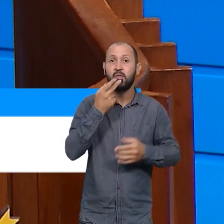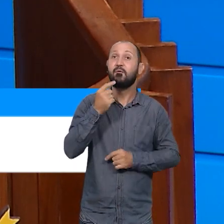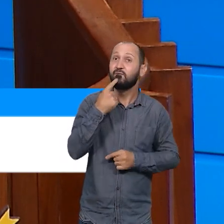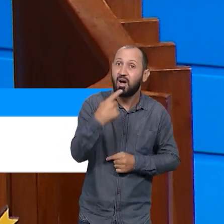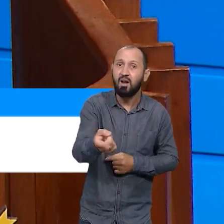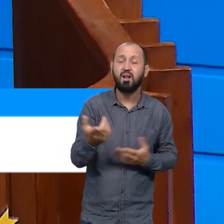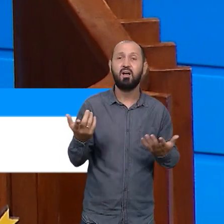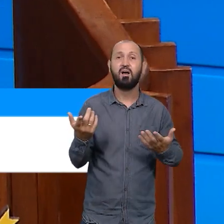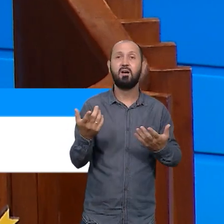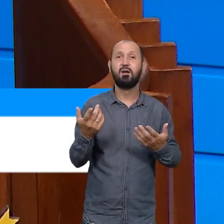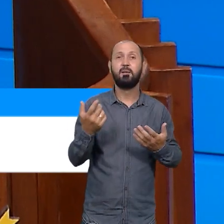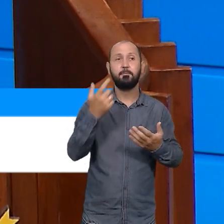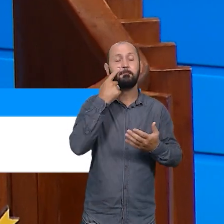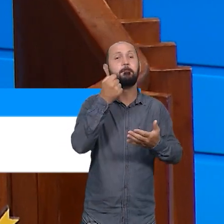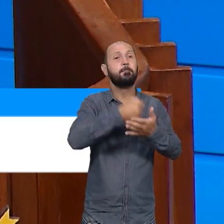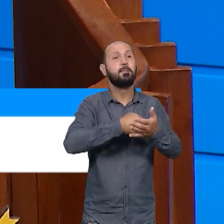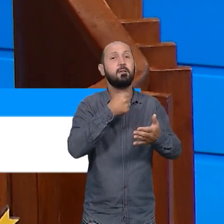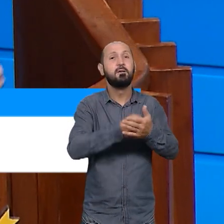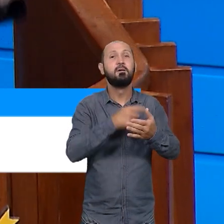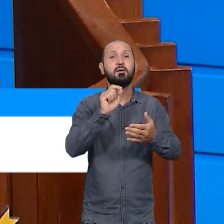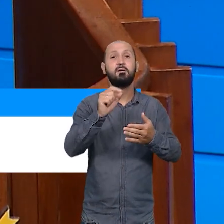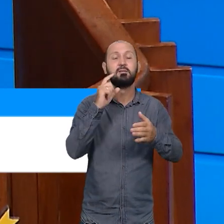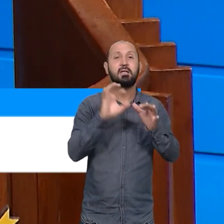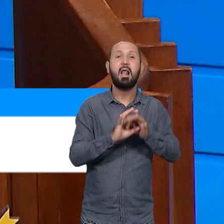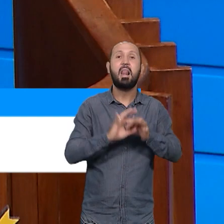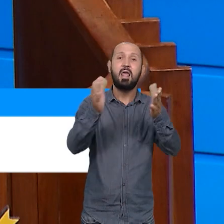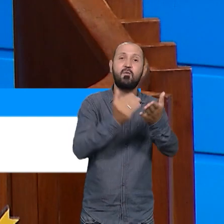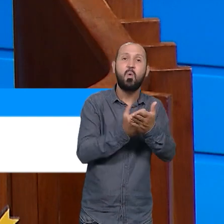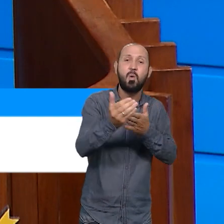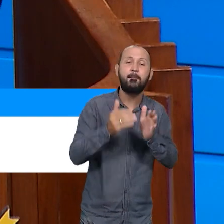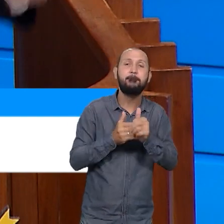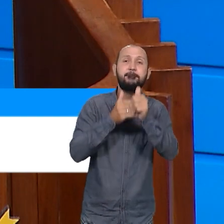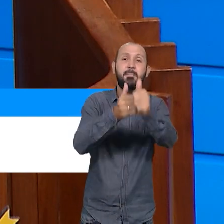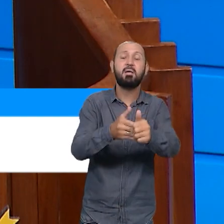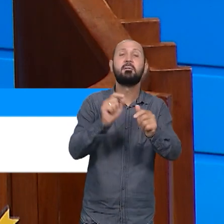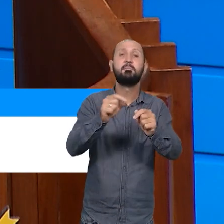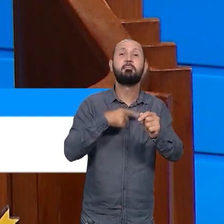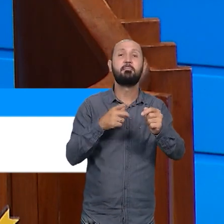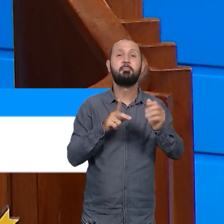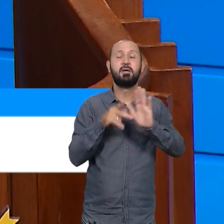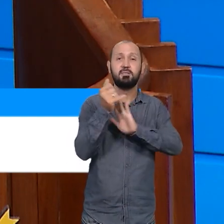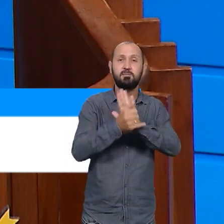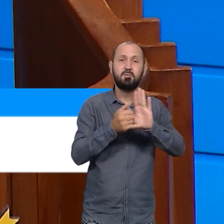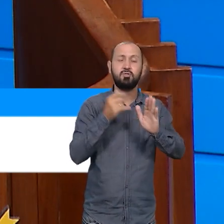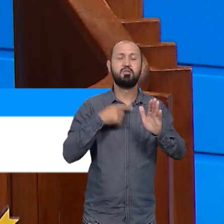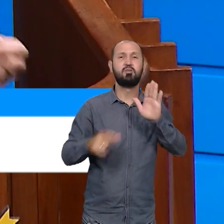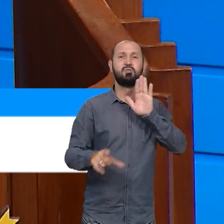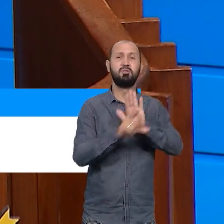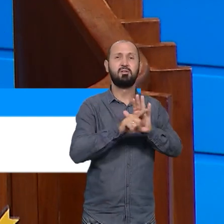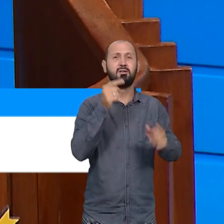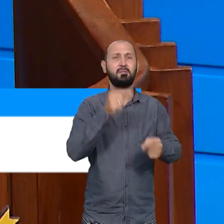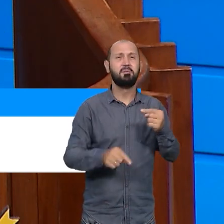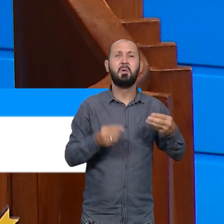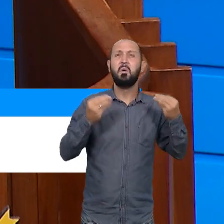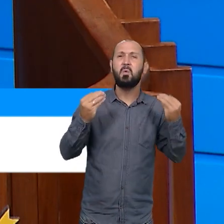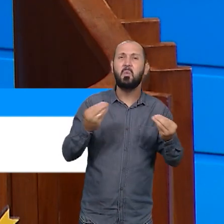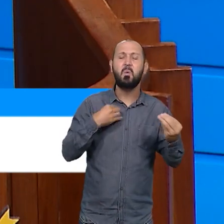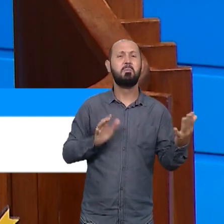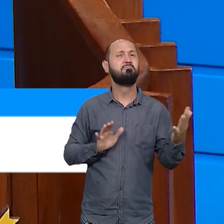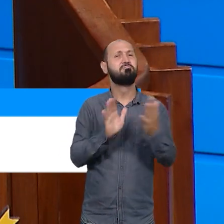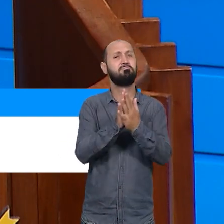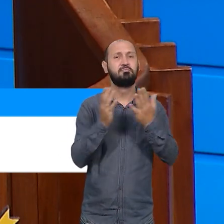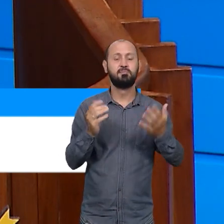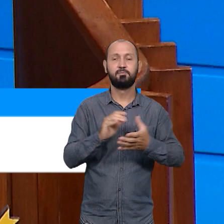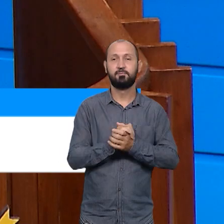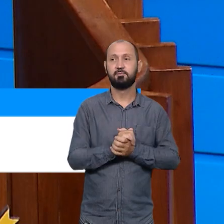do parecer. Estou falando apelar para o princípio da livre iniciativa para barrar esse projeto de lei